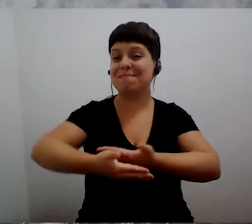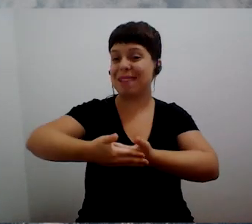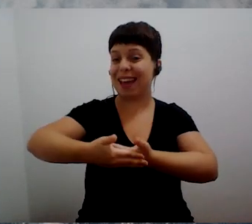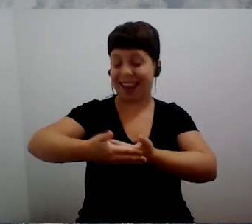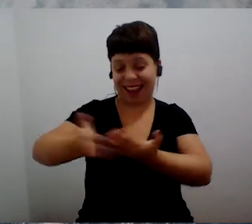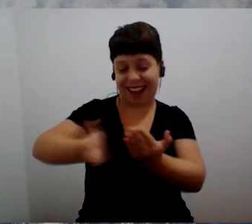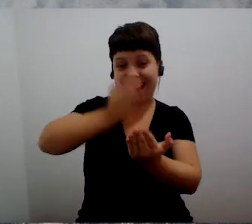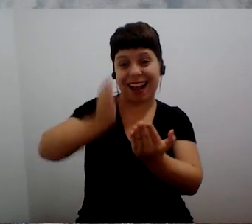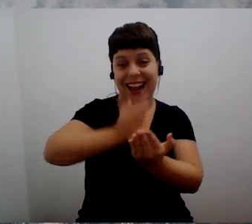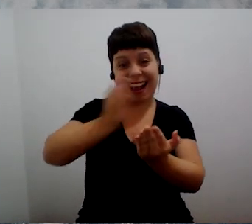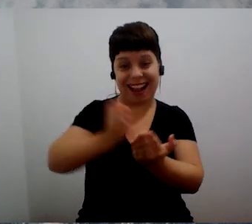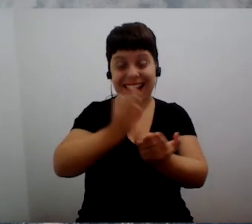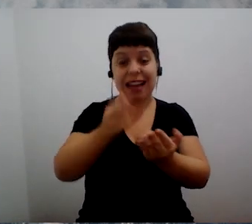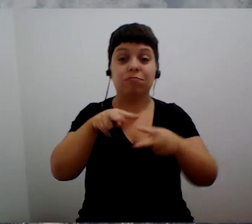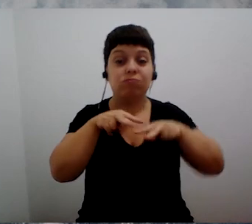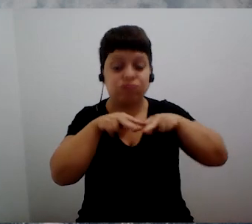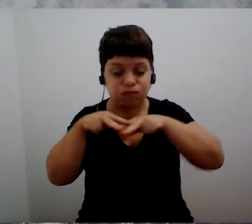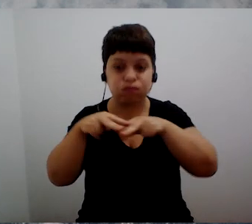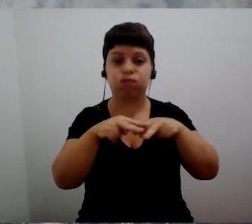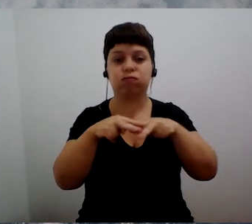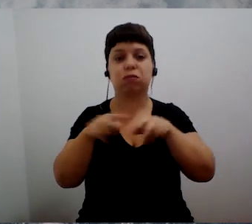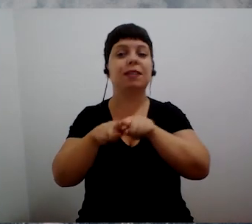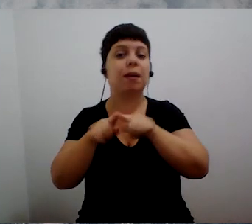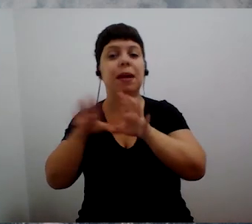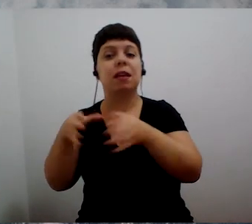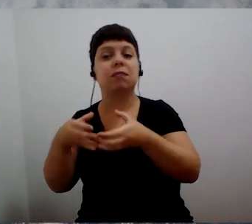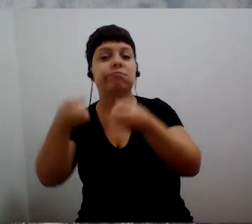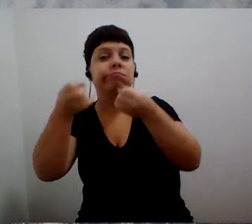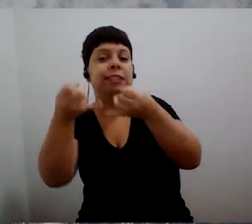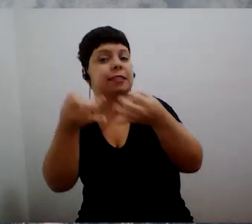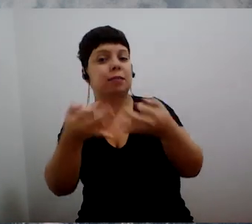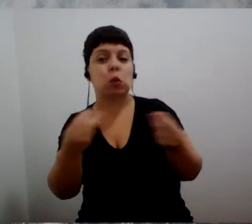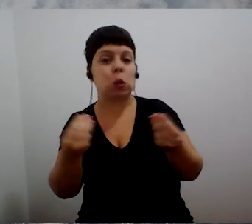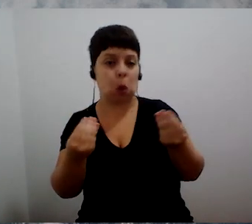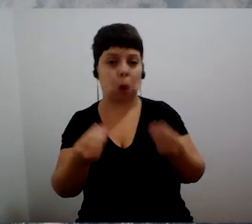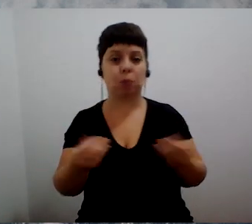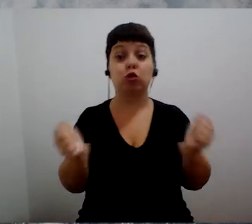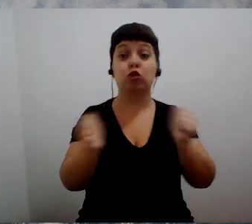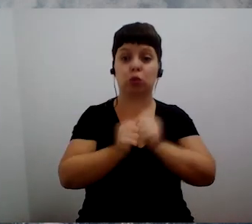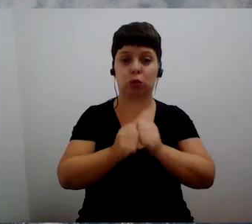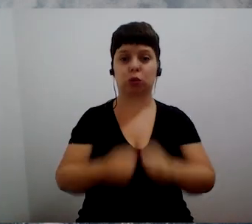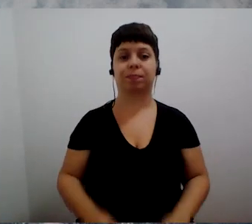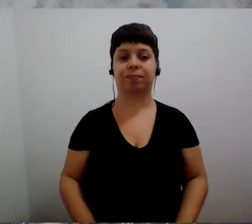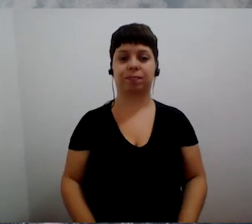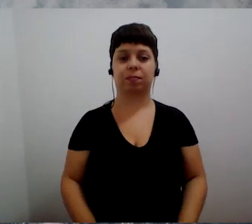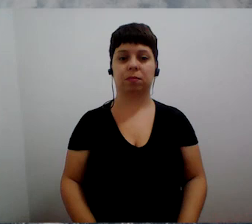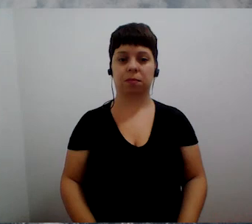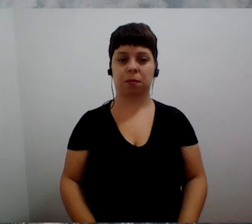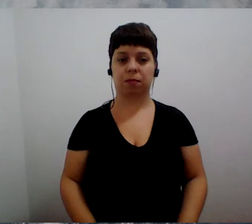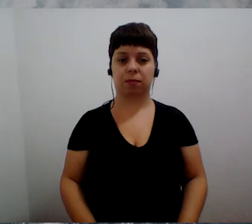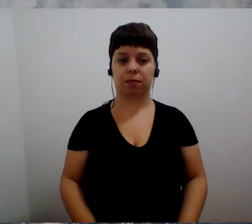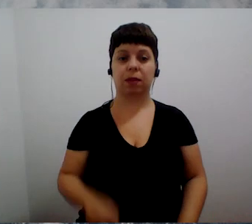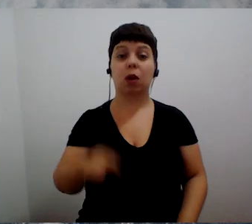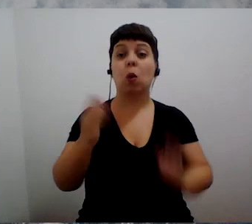seu bebê, para a gente dar uma revisada e falar um pouco sobre quem somos nós nesse processo todo